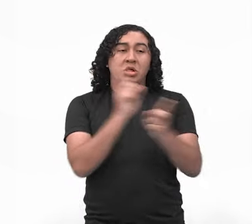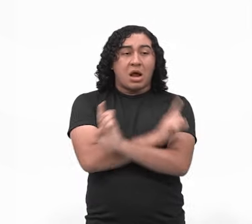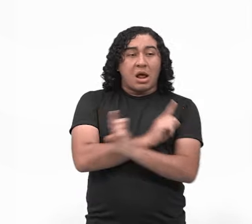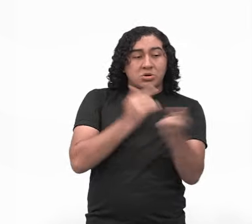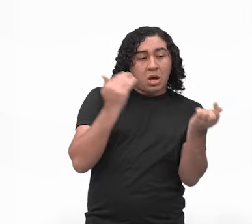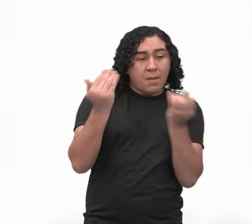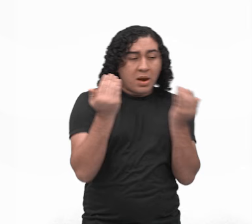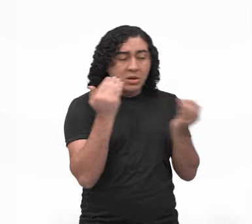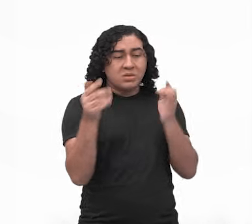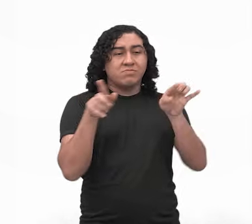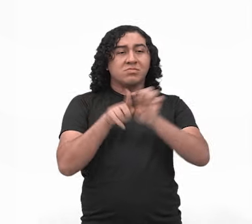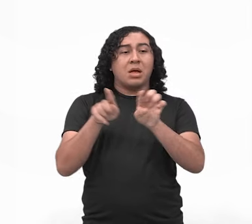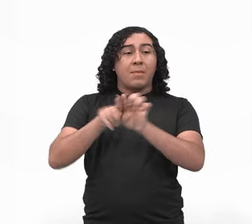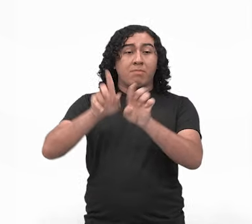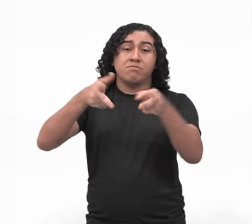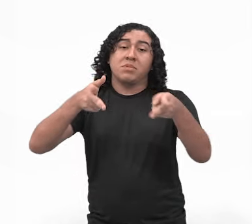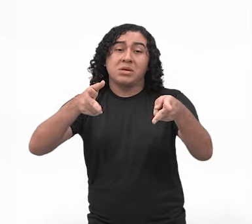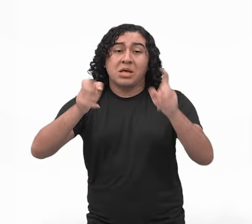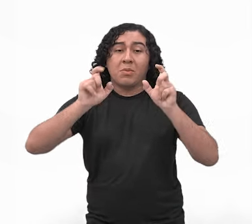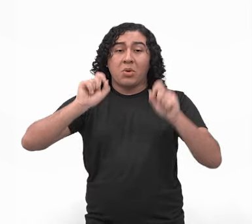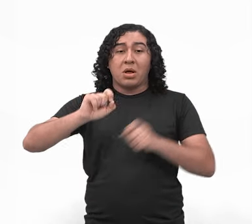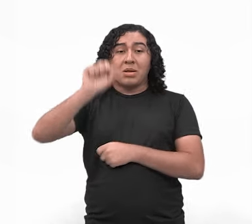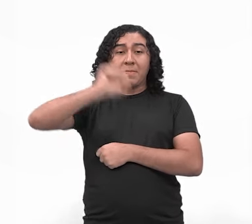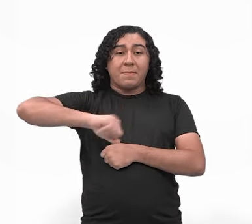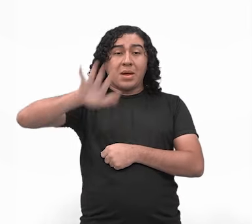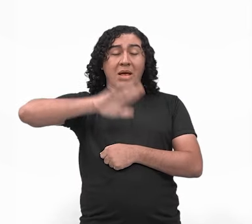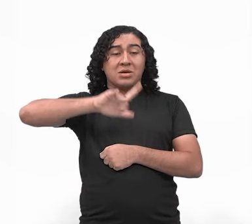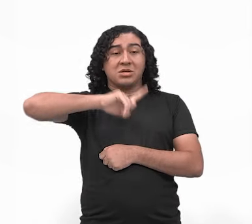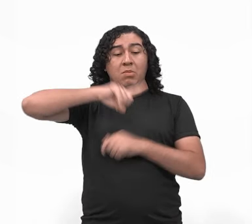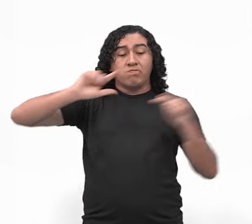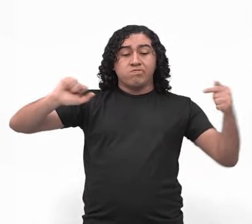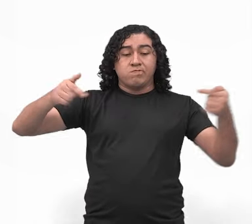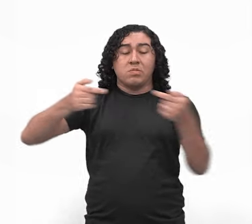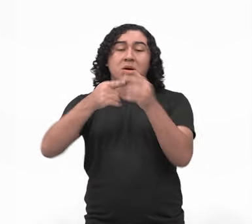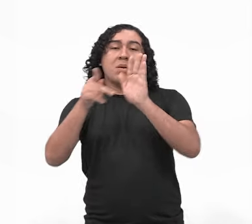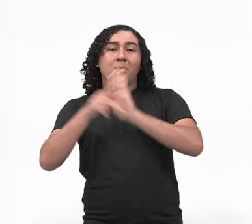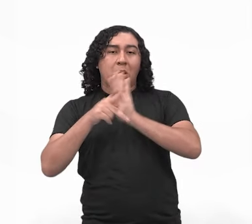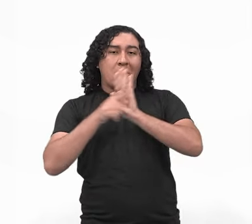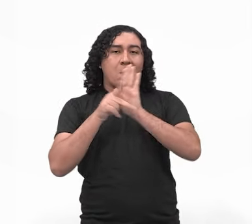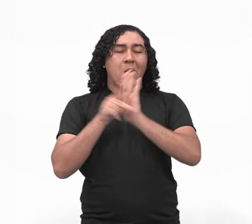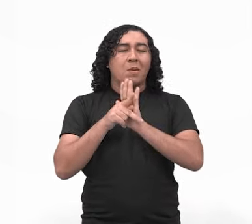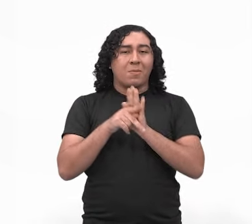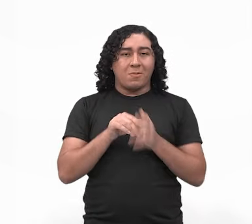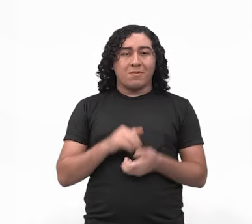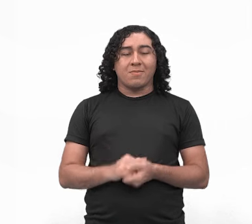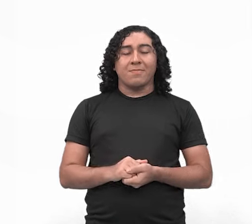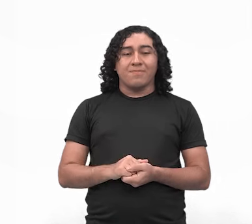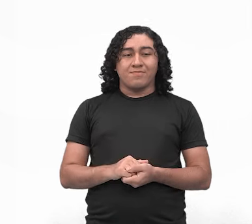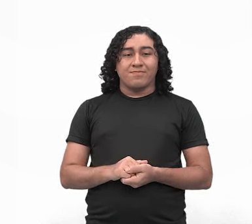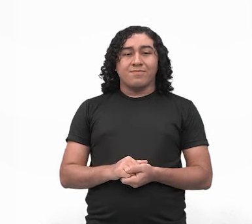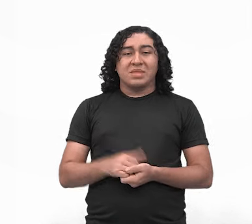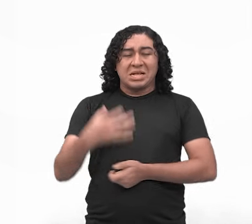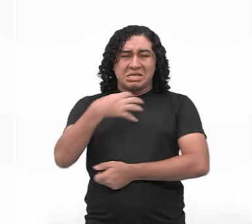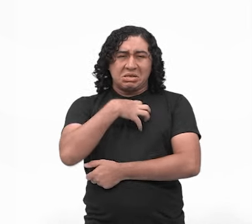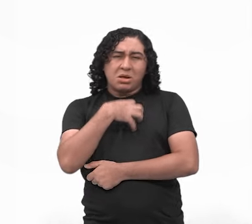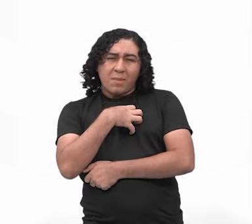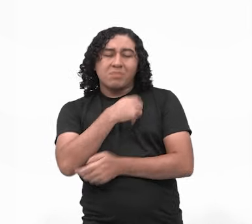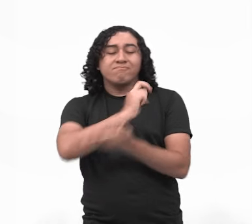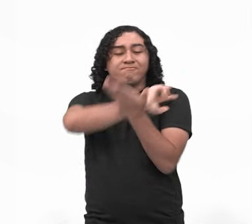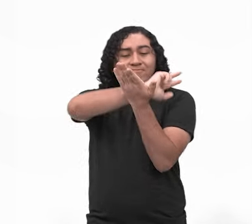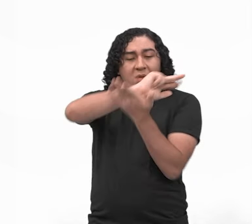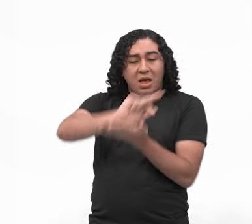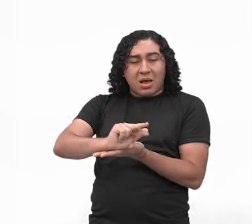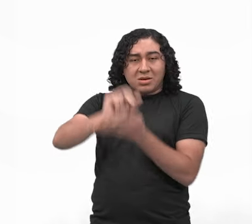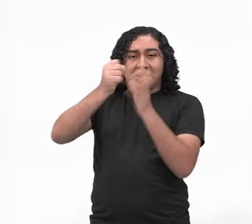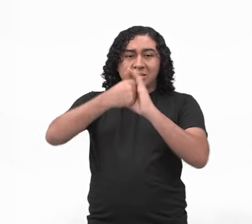exuberante. Então, vocês percebem aí na imagem a questão da dramaticidade, muitos elementos, né, ornamentais, então